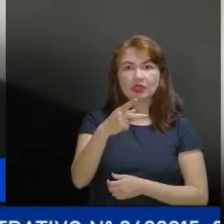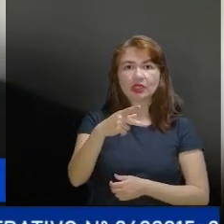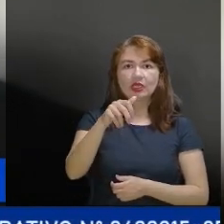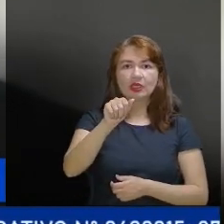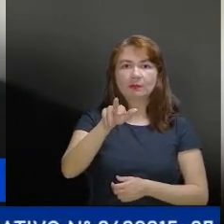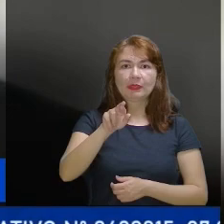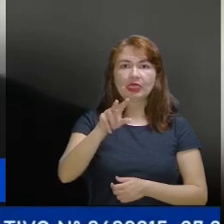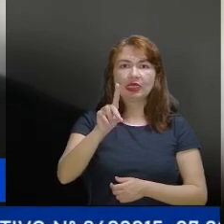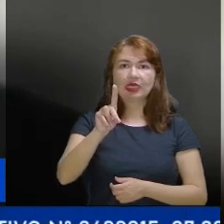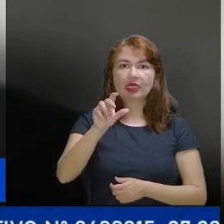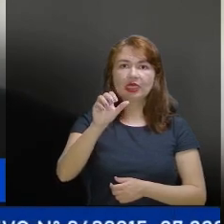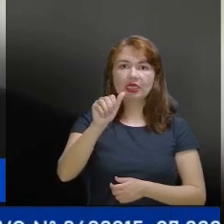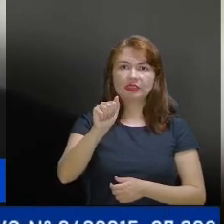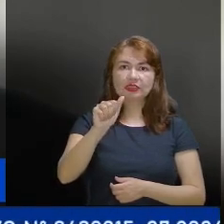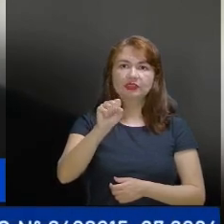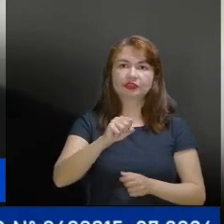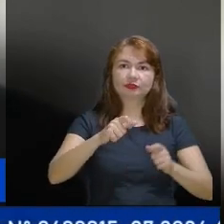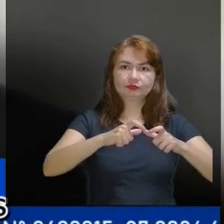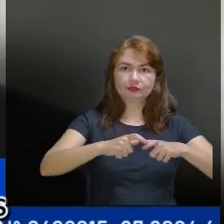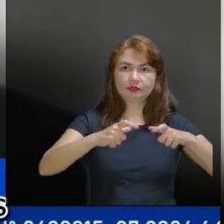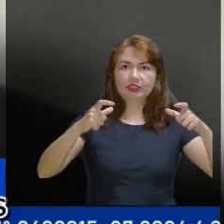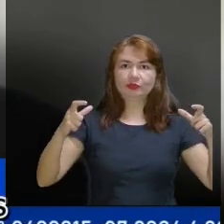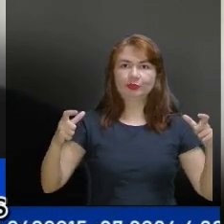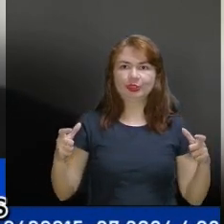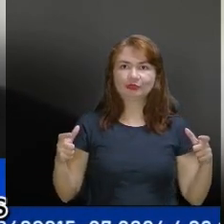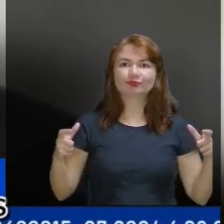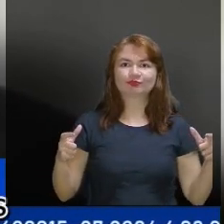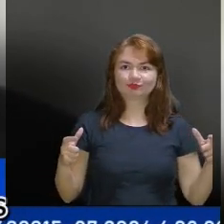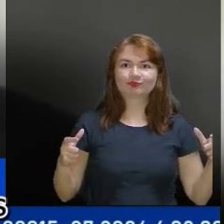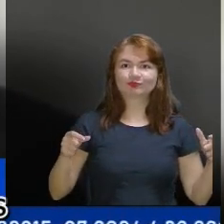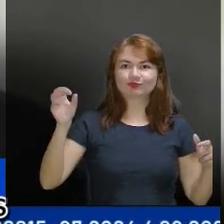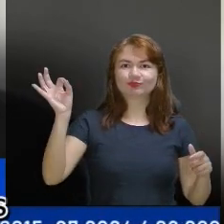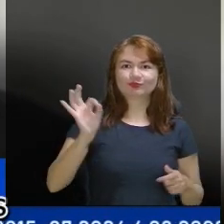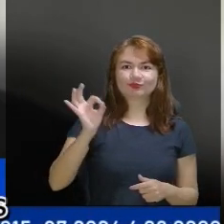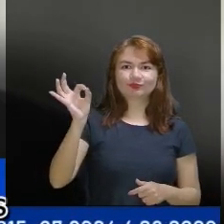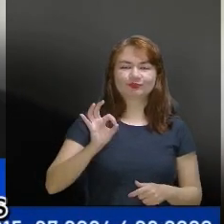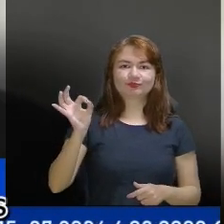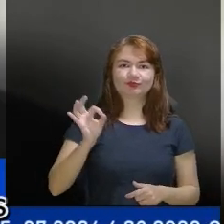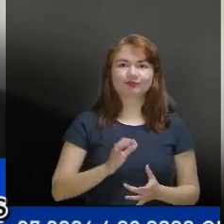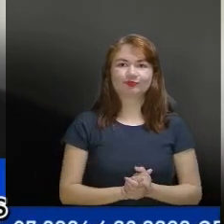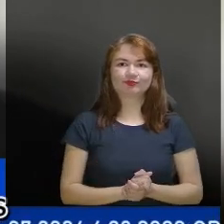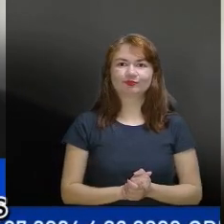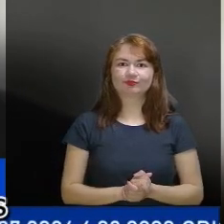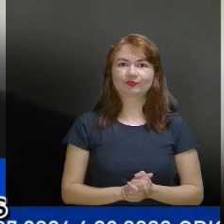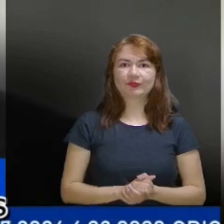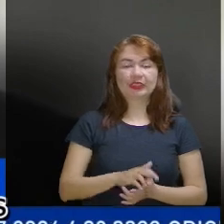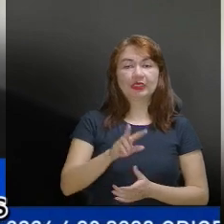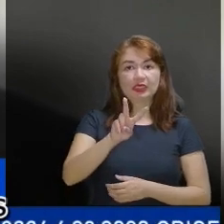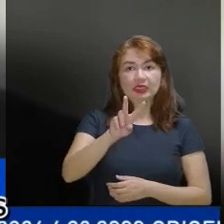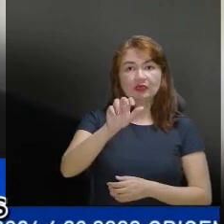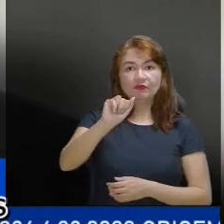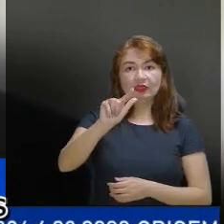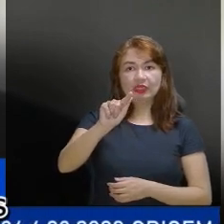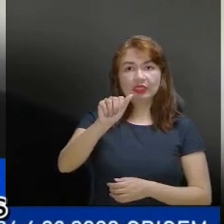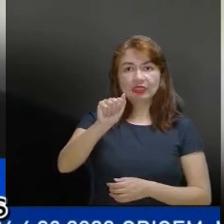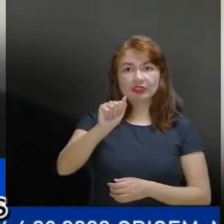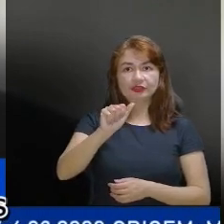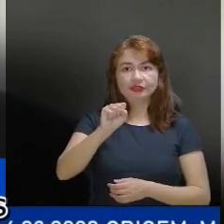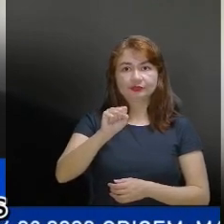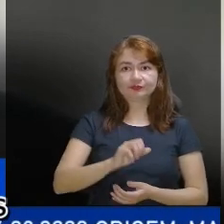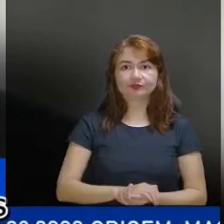verdade, a grande maioria. Então, quando a gente faz a reserva, tá, de vagas e a gente